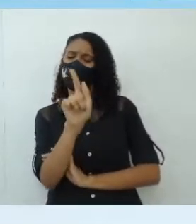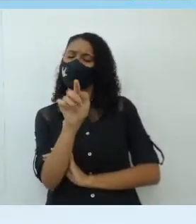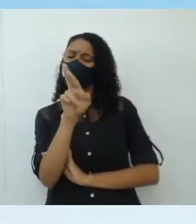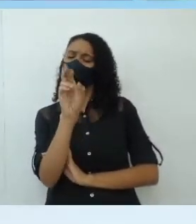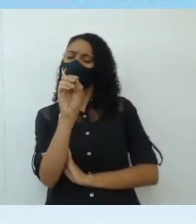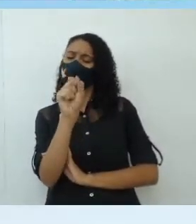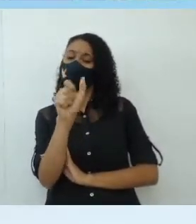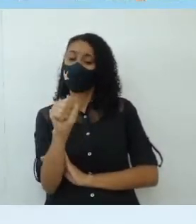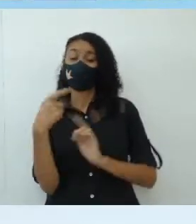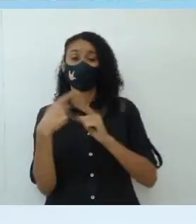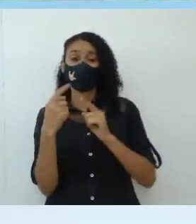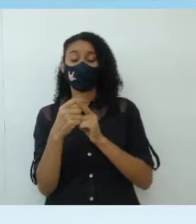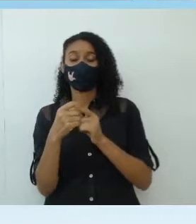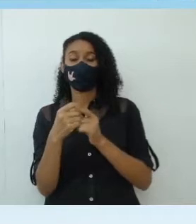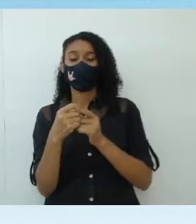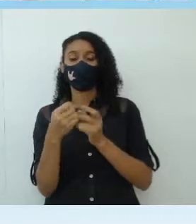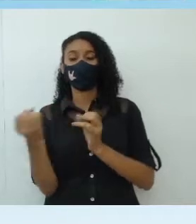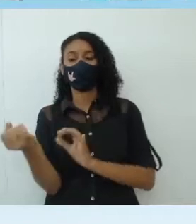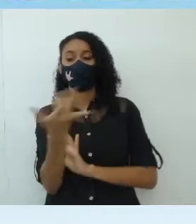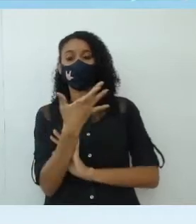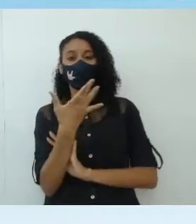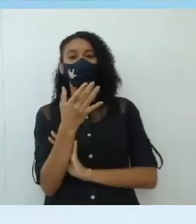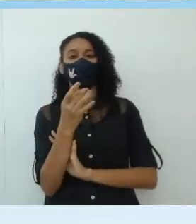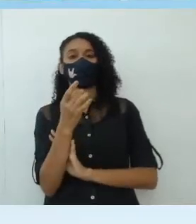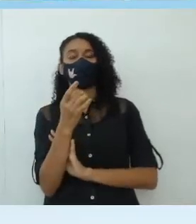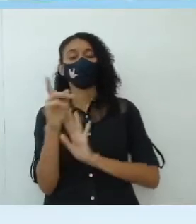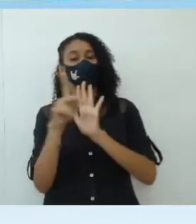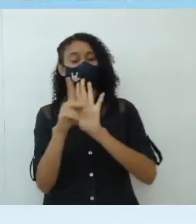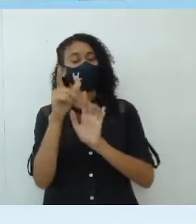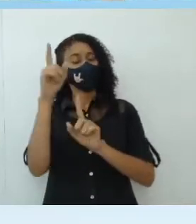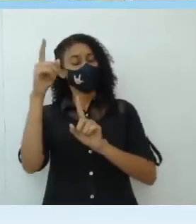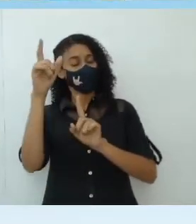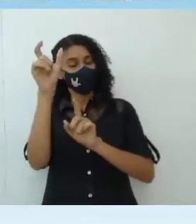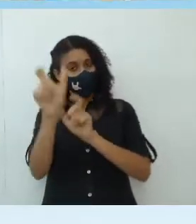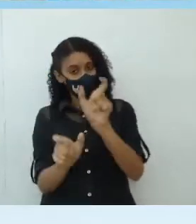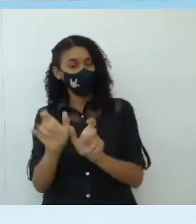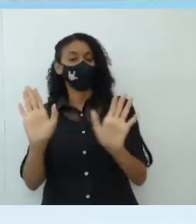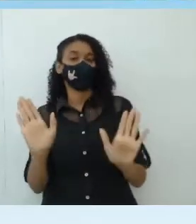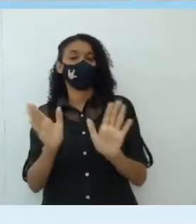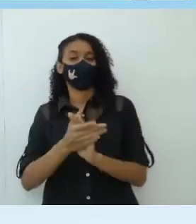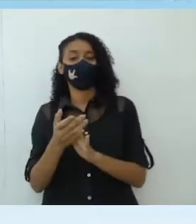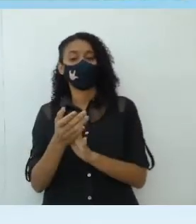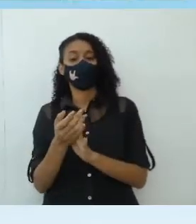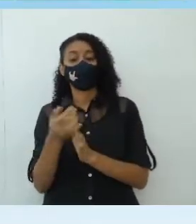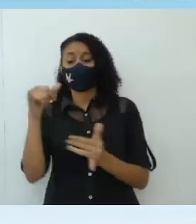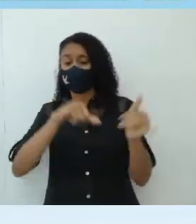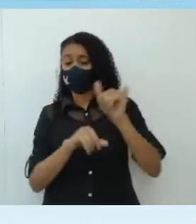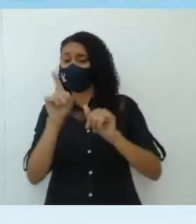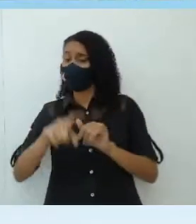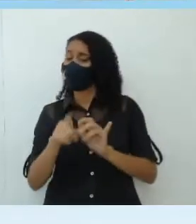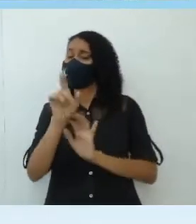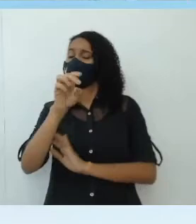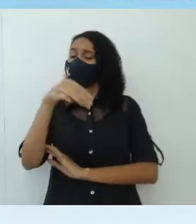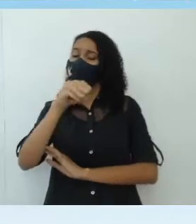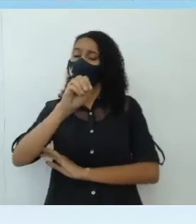são quantidades específicas. Na química, essa quantidade específica é em mols. E a gente faz a